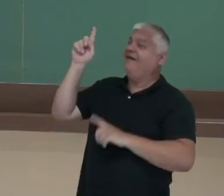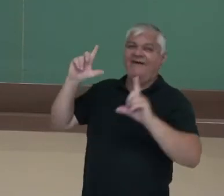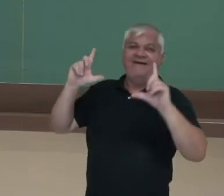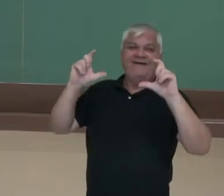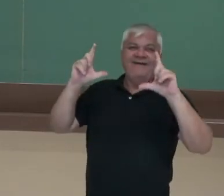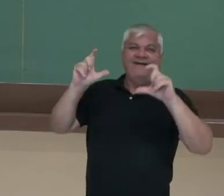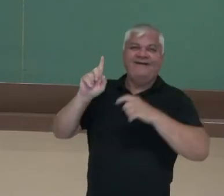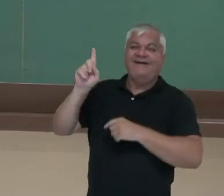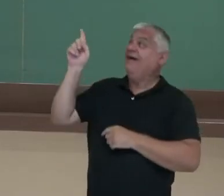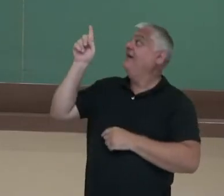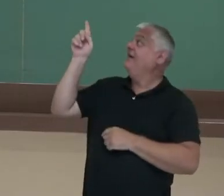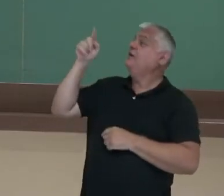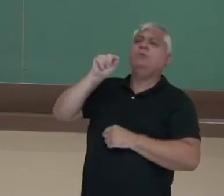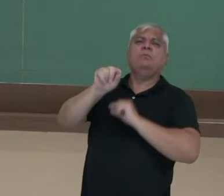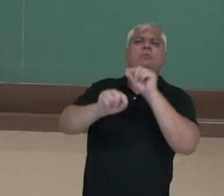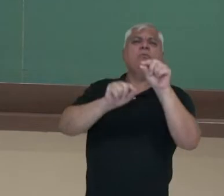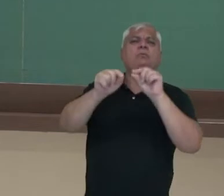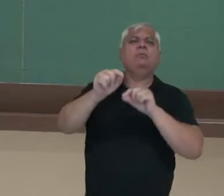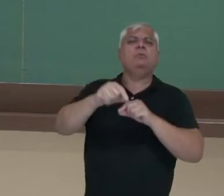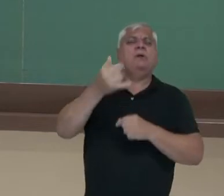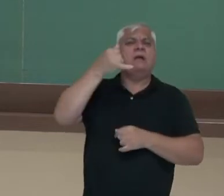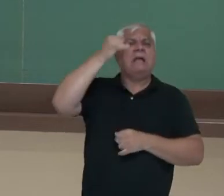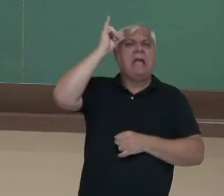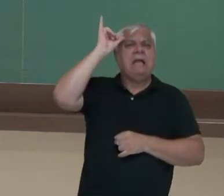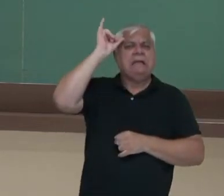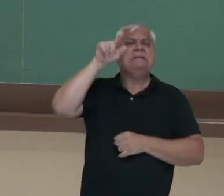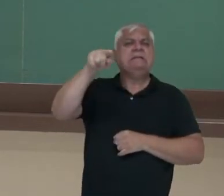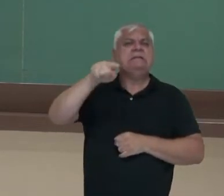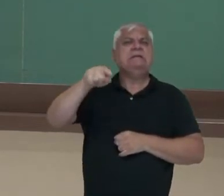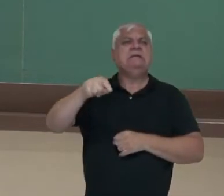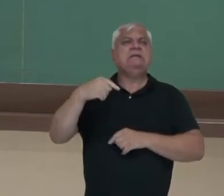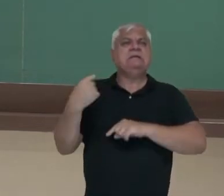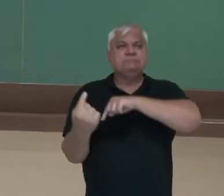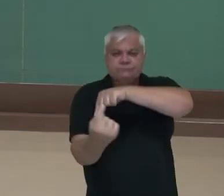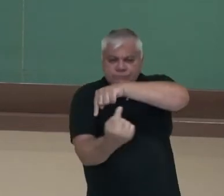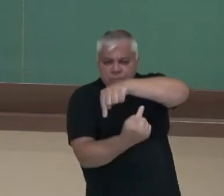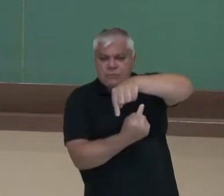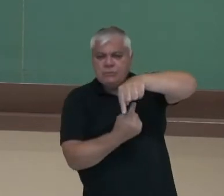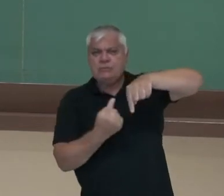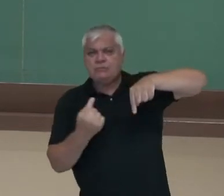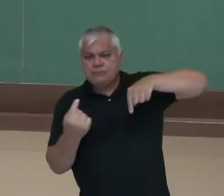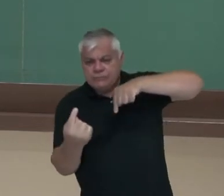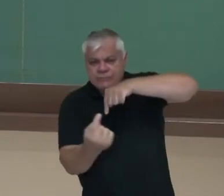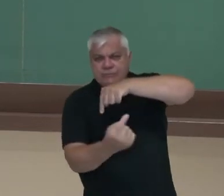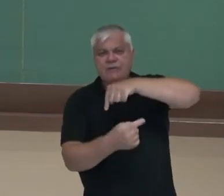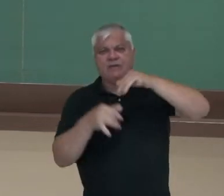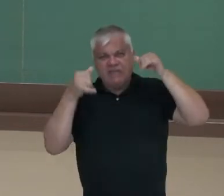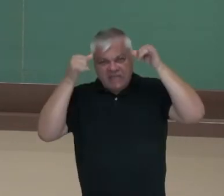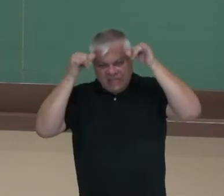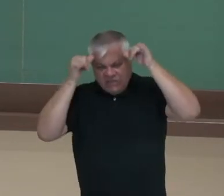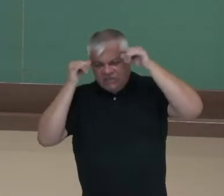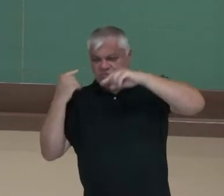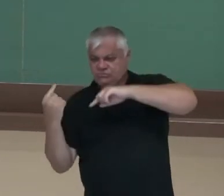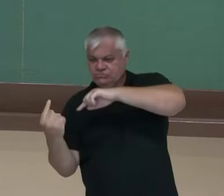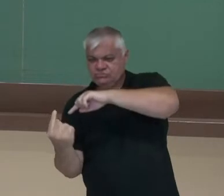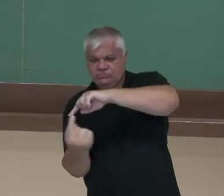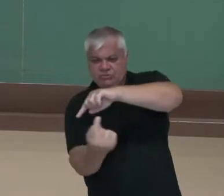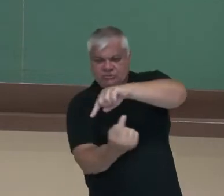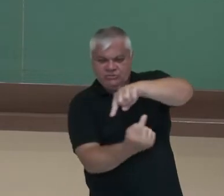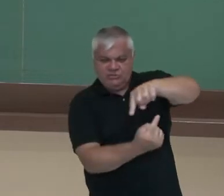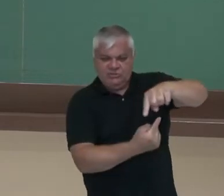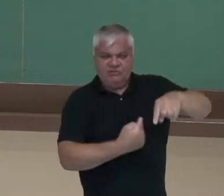gado, né, o boi, a vaca, também era utilizada como força para as engrenagens das máquinas